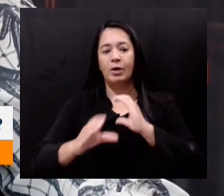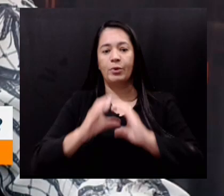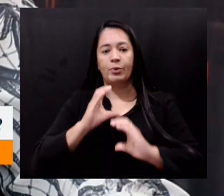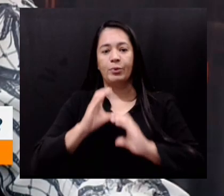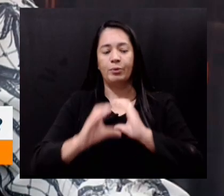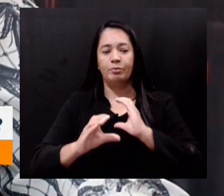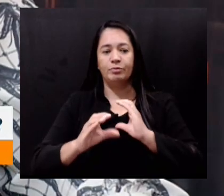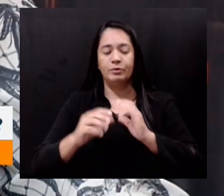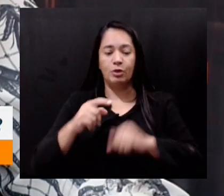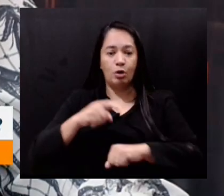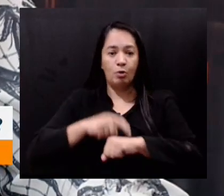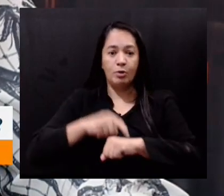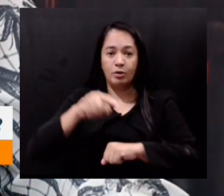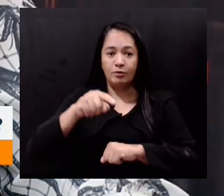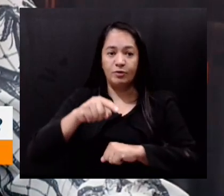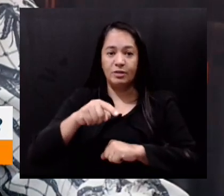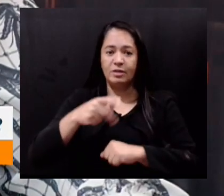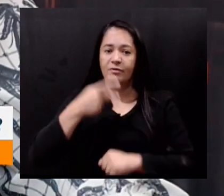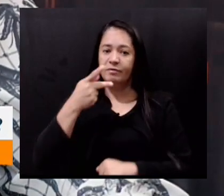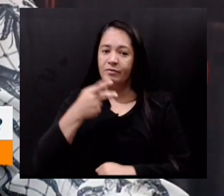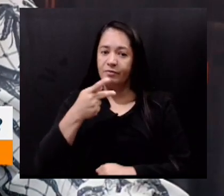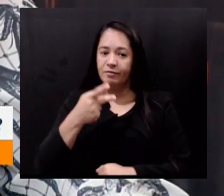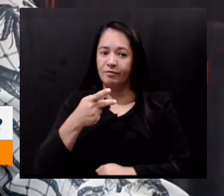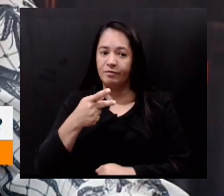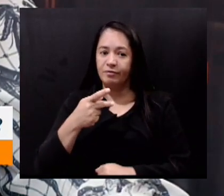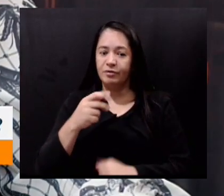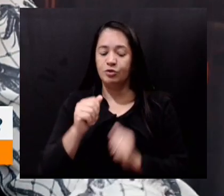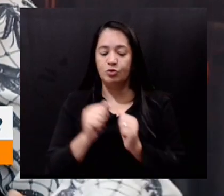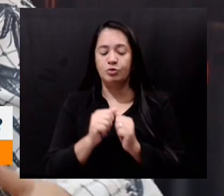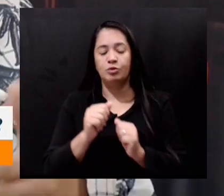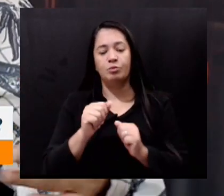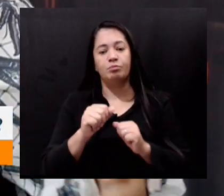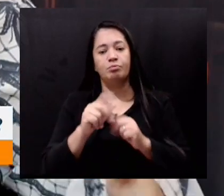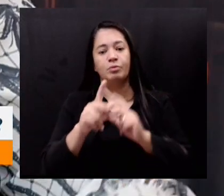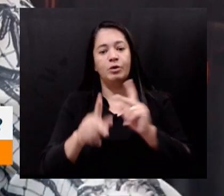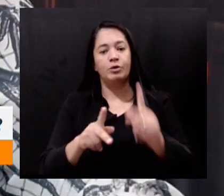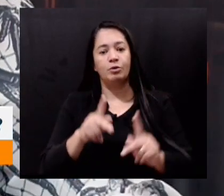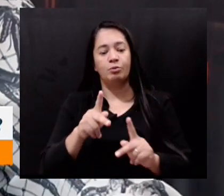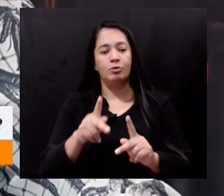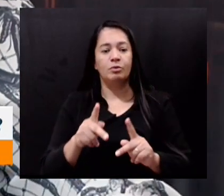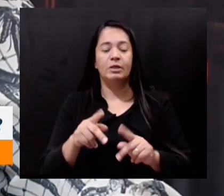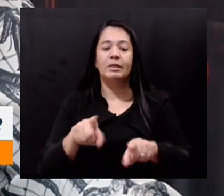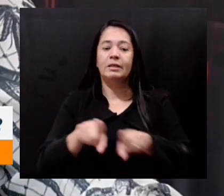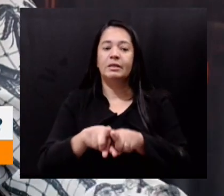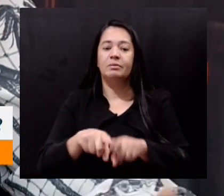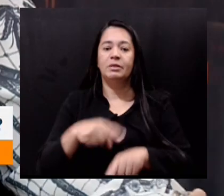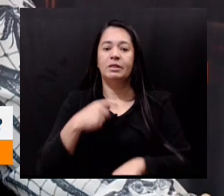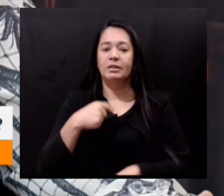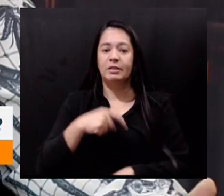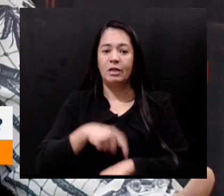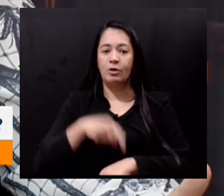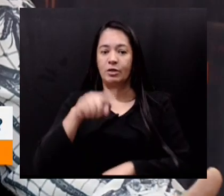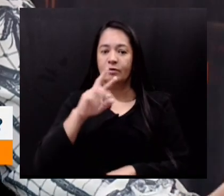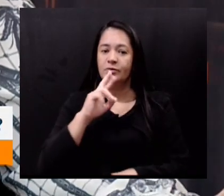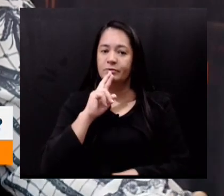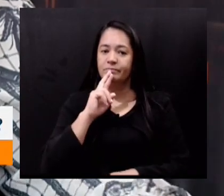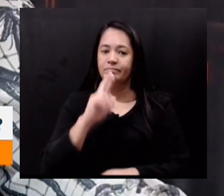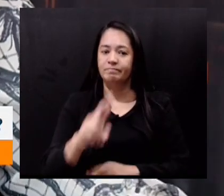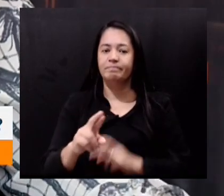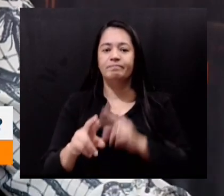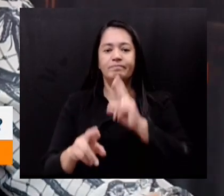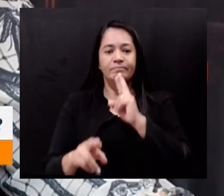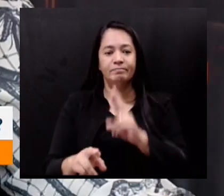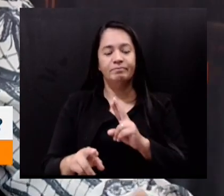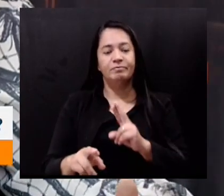vai falar com o seu público e até mesmo ali como você vai responder às críticas. Às vezes nós vemos redes sociais